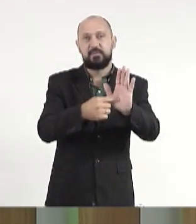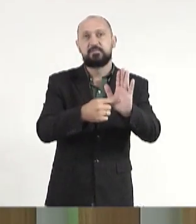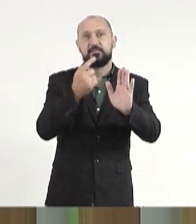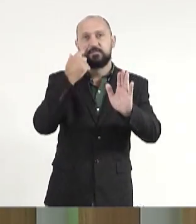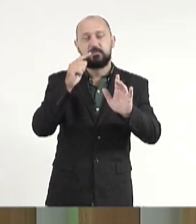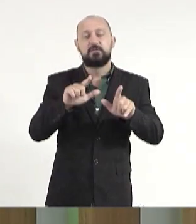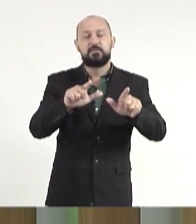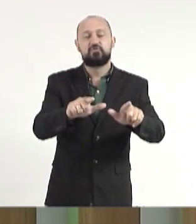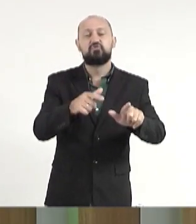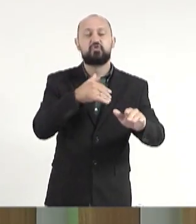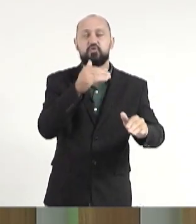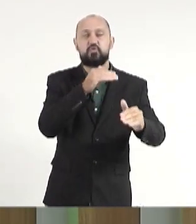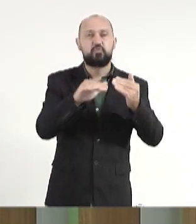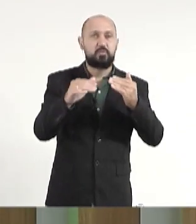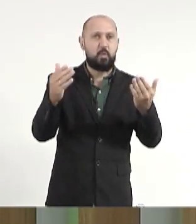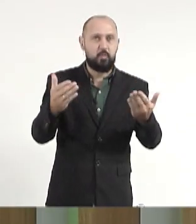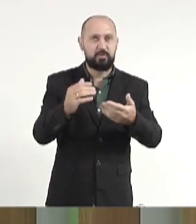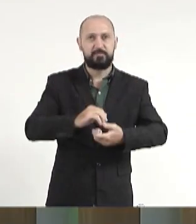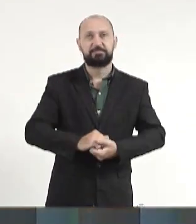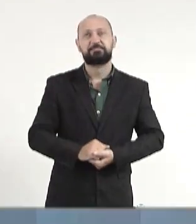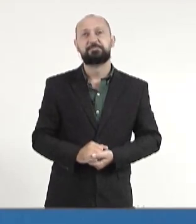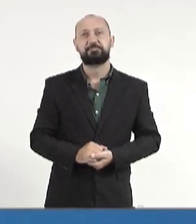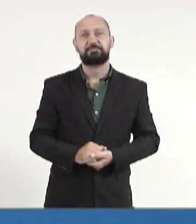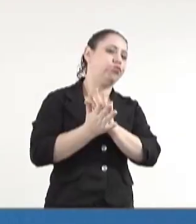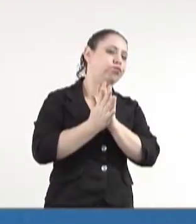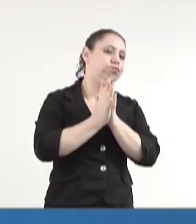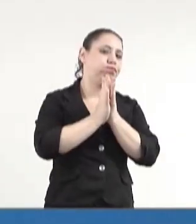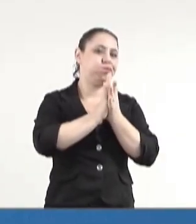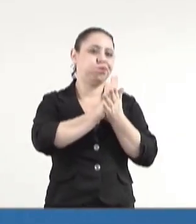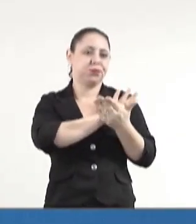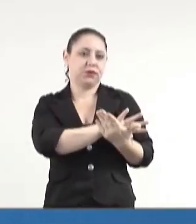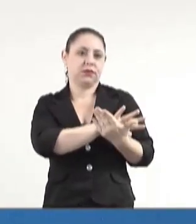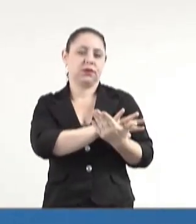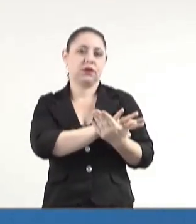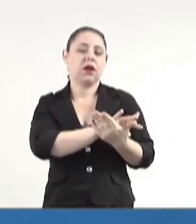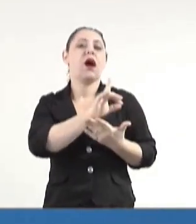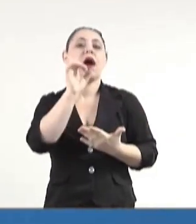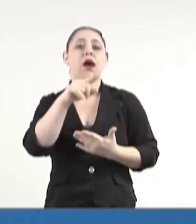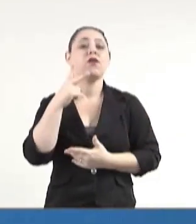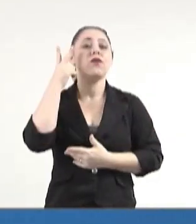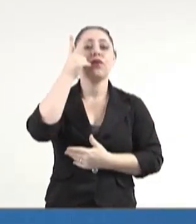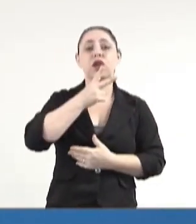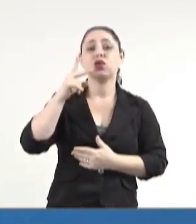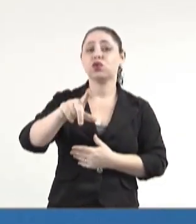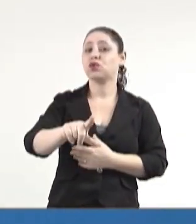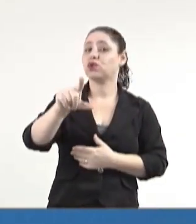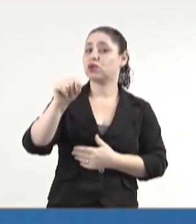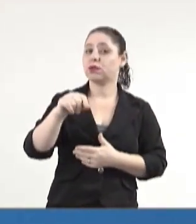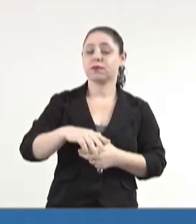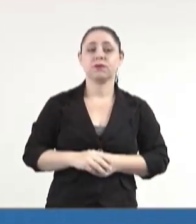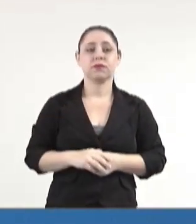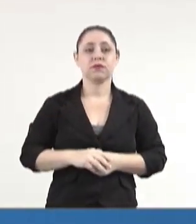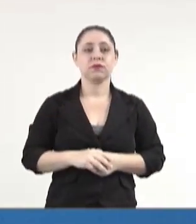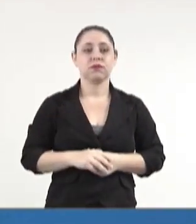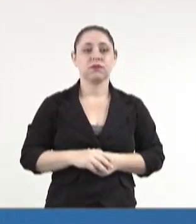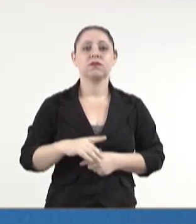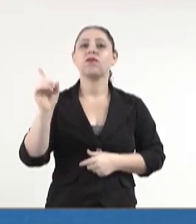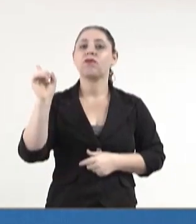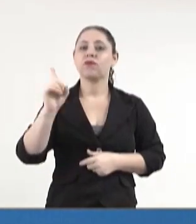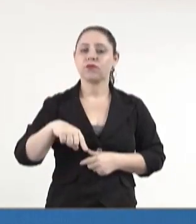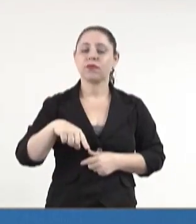O vereador, como eu disse, foi o segundo mais eleito, o segundo mais votado no pleito do último dia 6 de outubro. E a